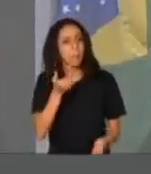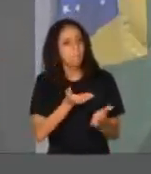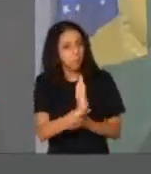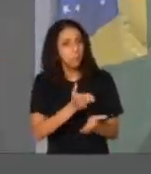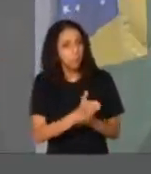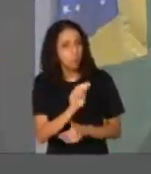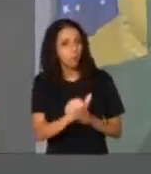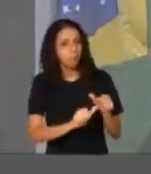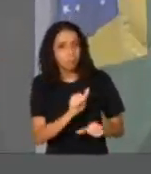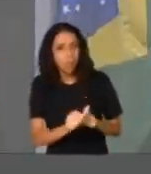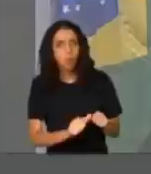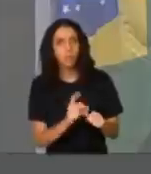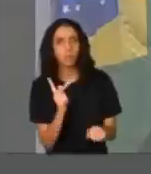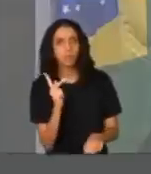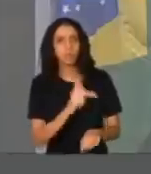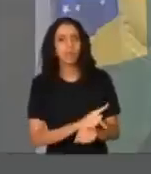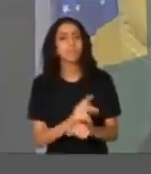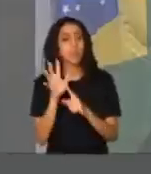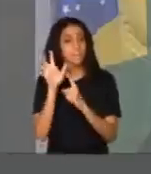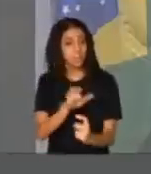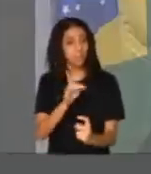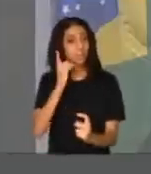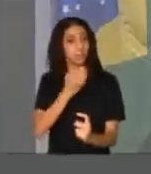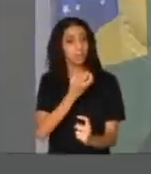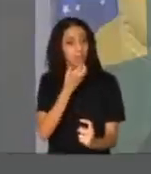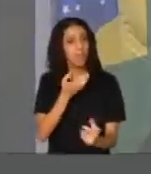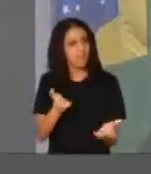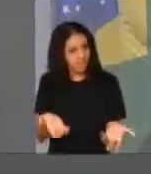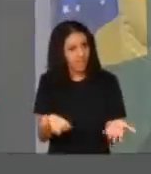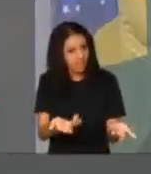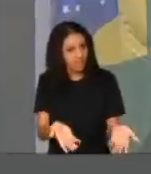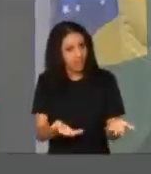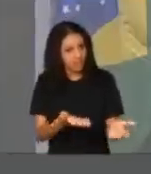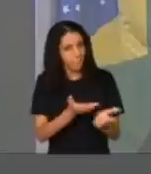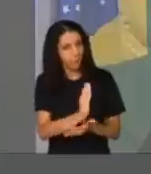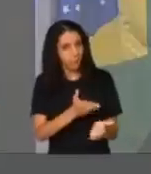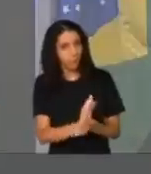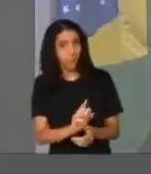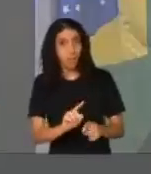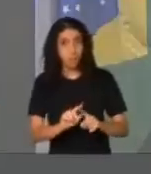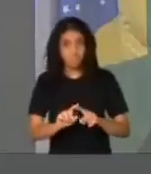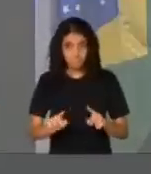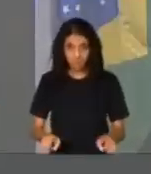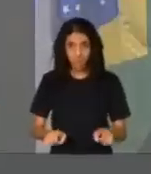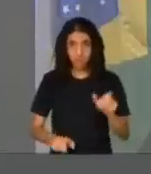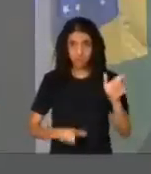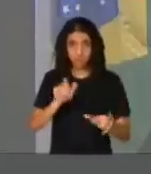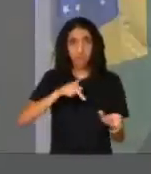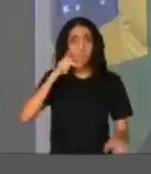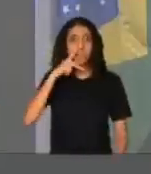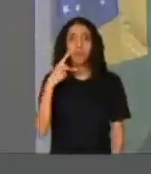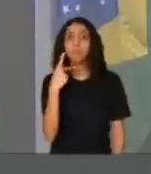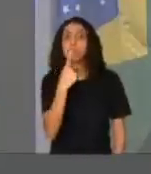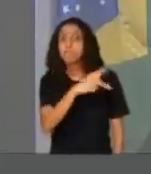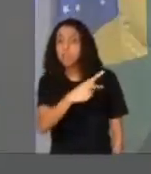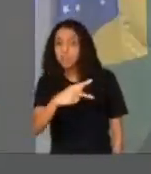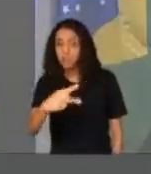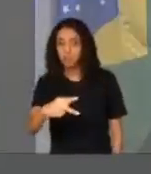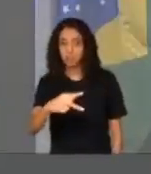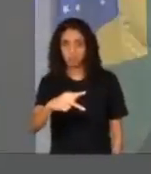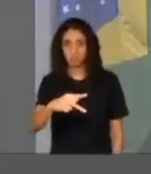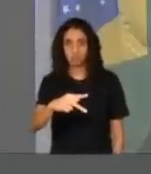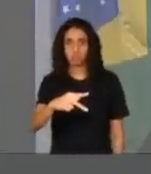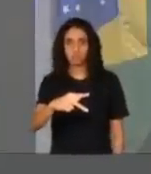previdenciária, pressionar o presidente da casa para aprovar a reforma previdenciária, mas os seus parlamentares dos seus estados, apesar de